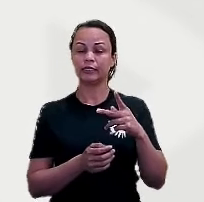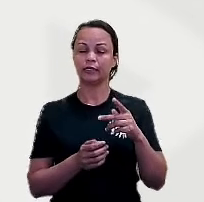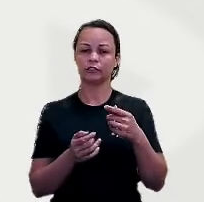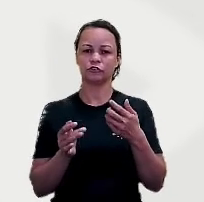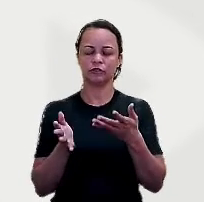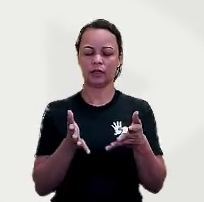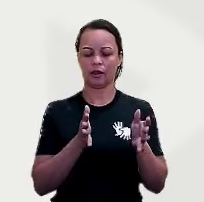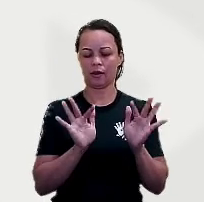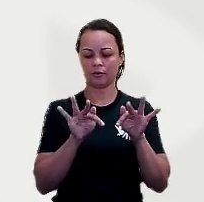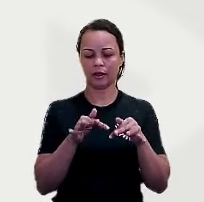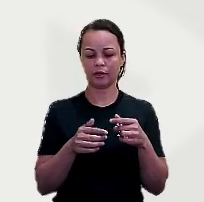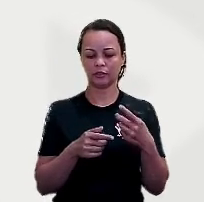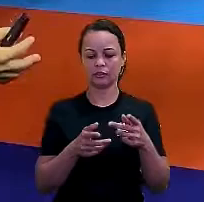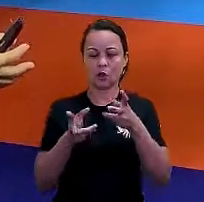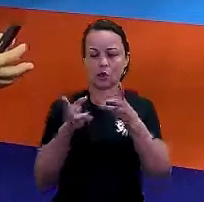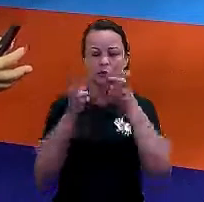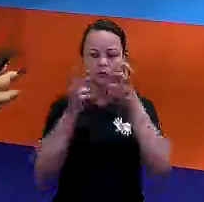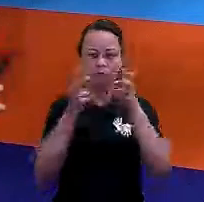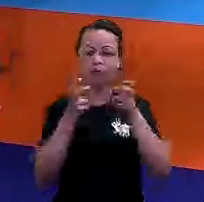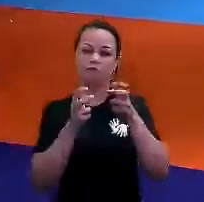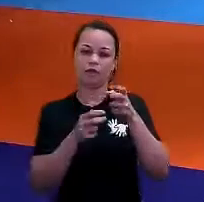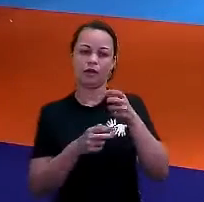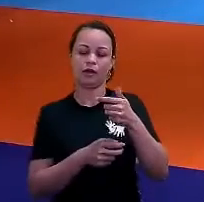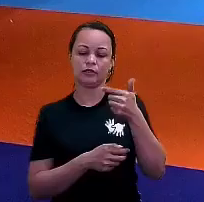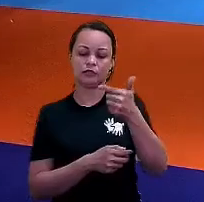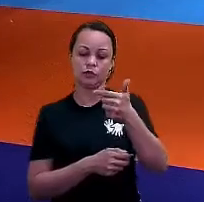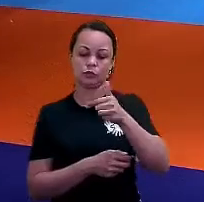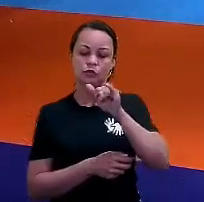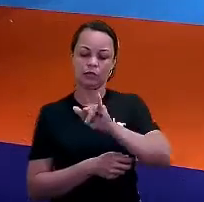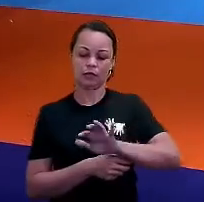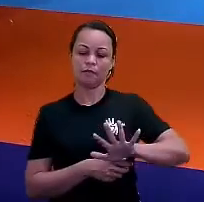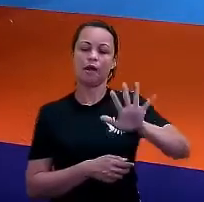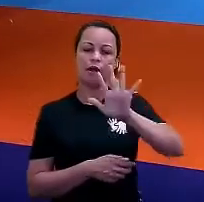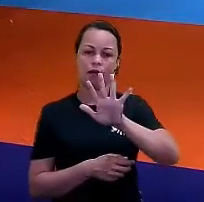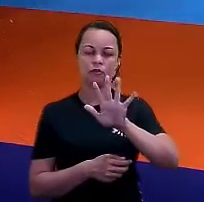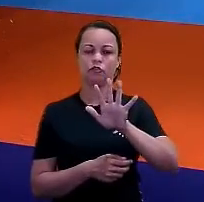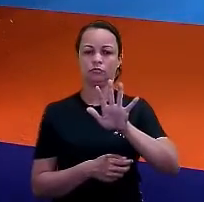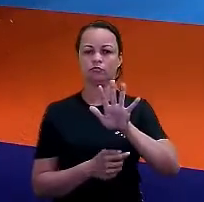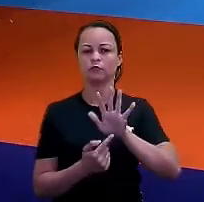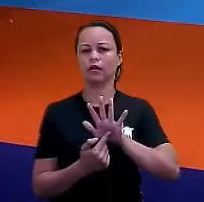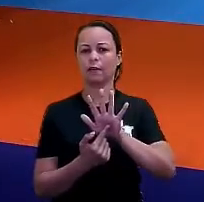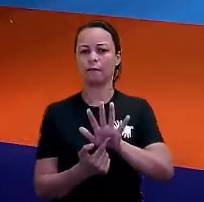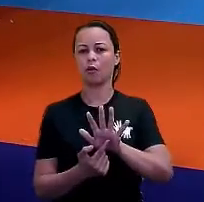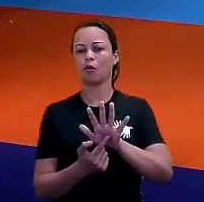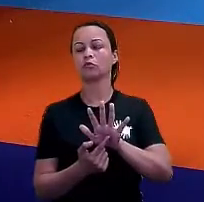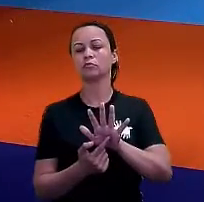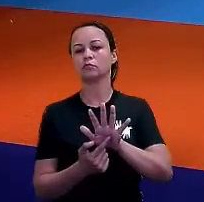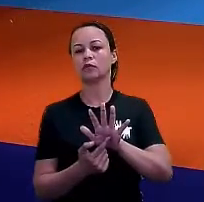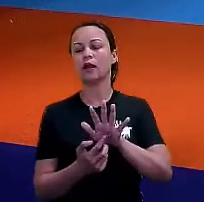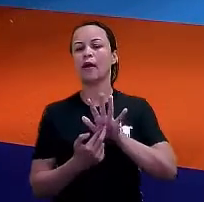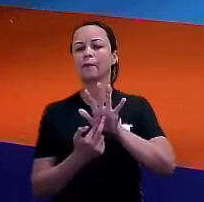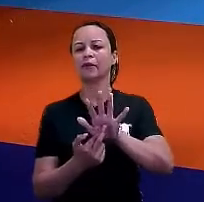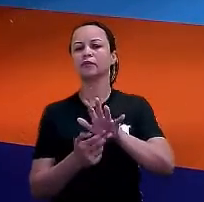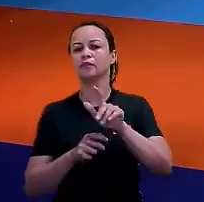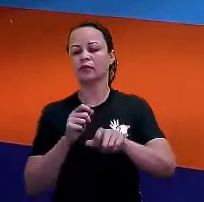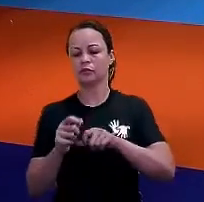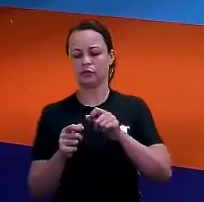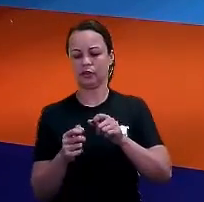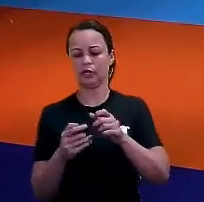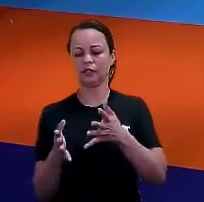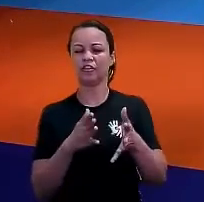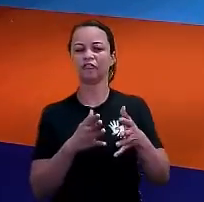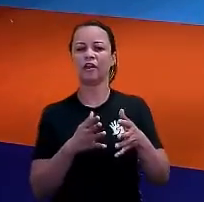finalidades, aí a gente já observa a segunda imagem, ela está representada através